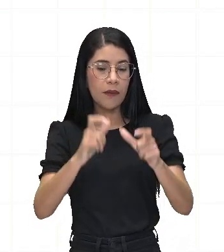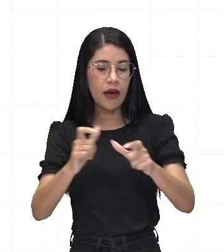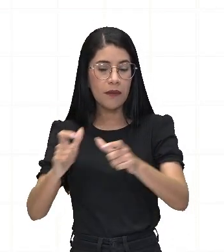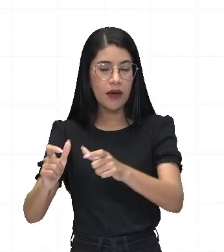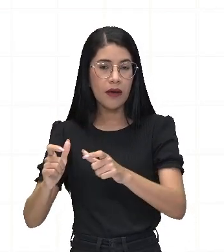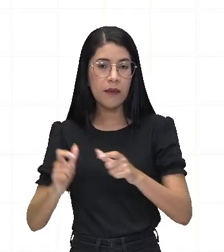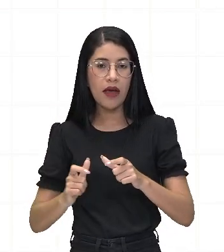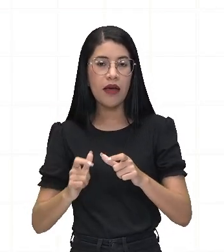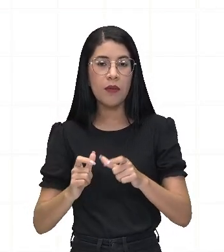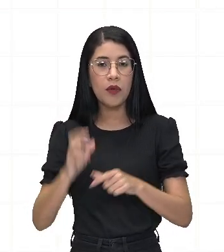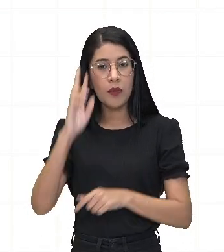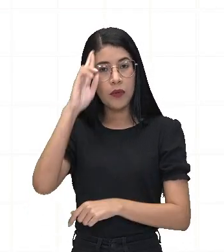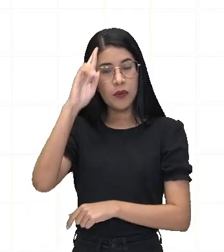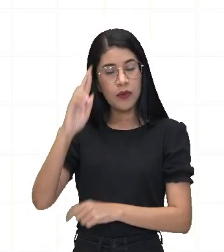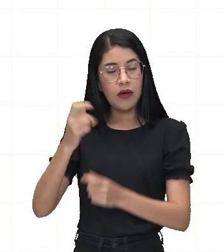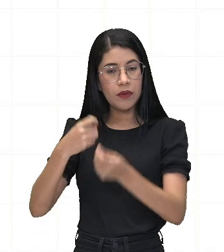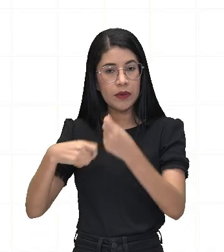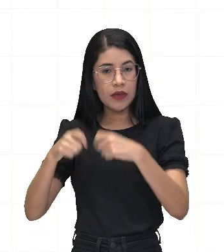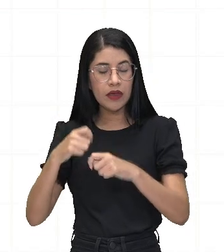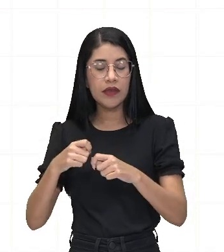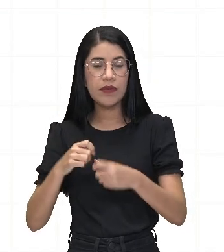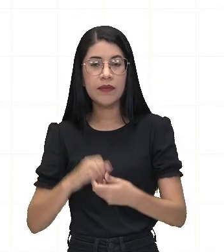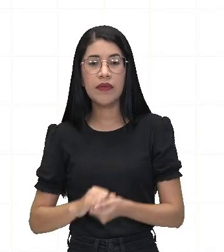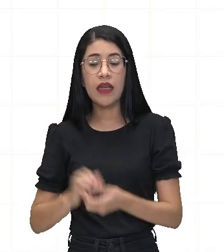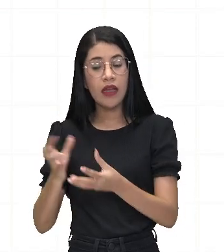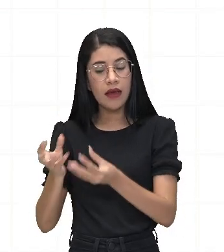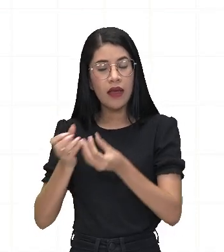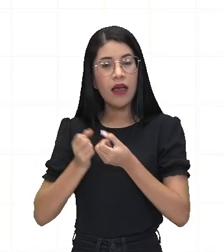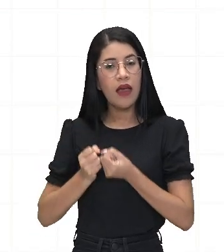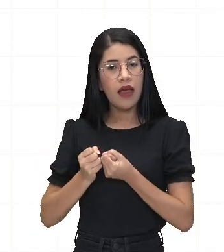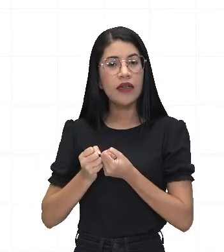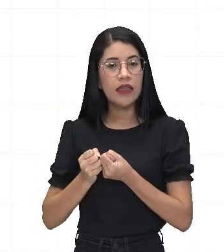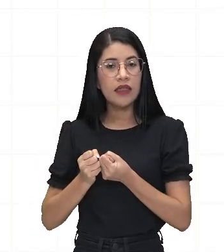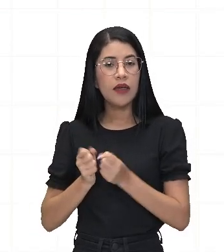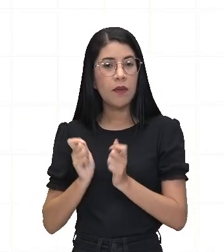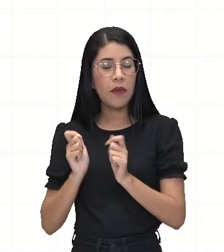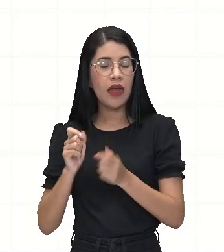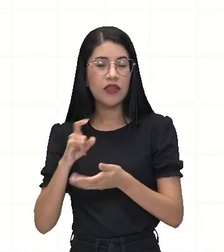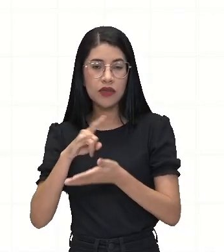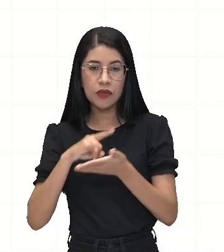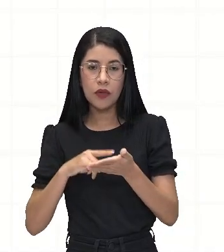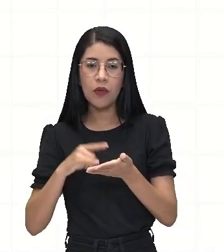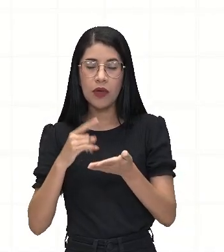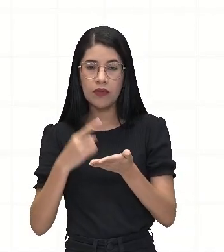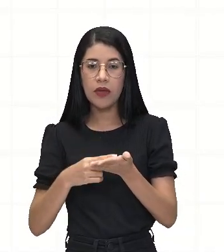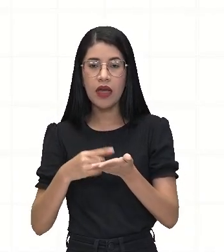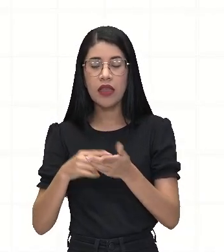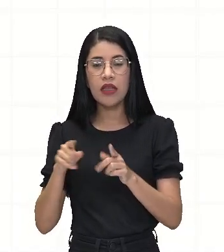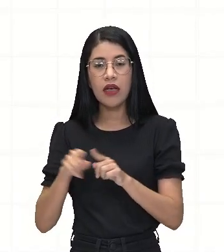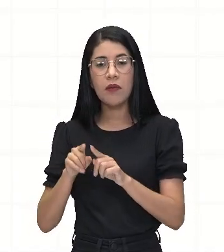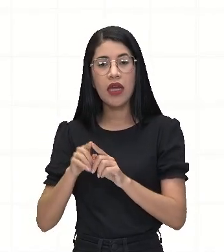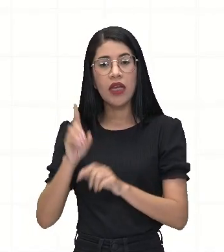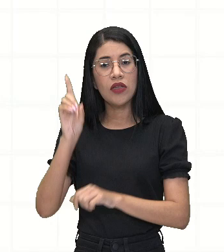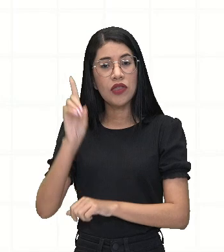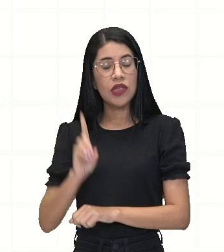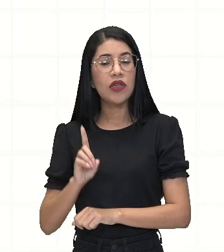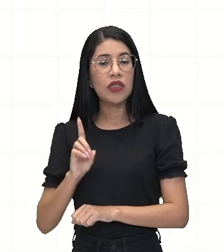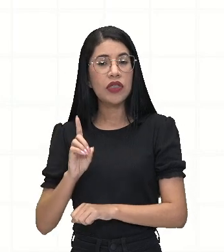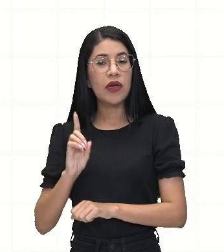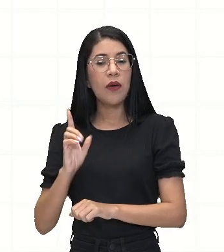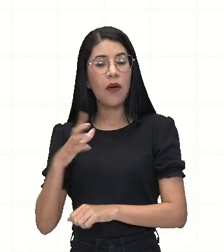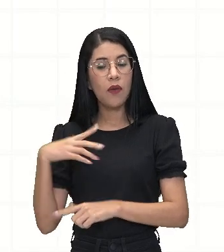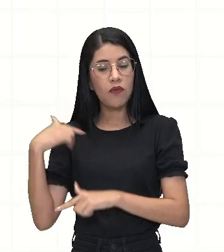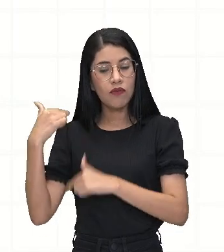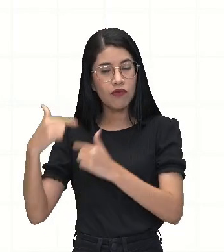seus donatários que recebiam ali a posse da terra e o direito de herdá-la,